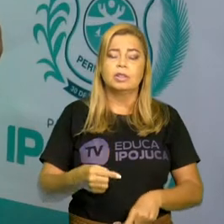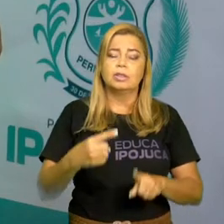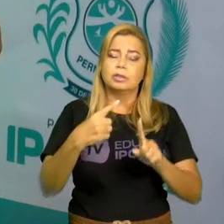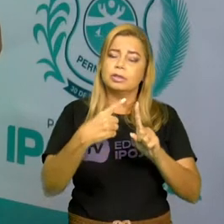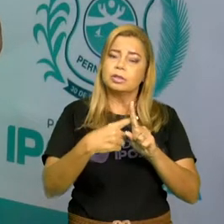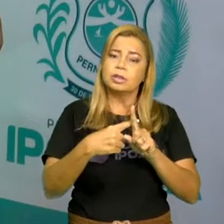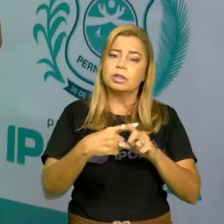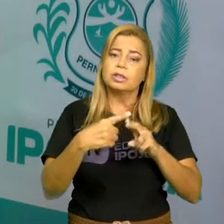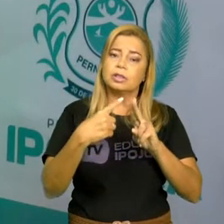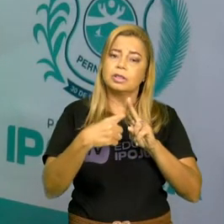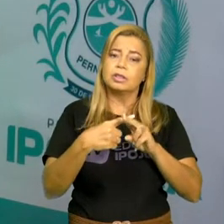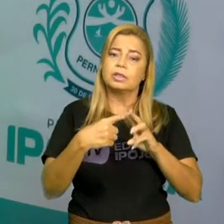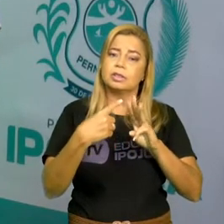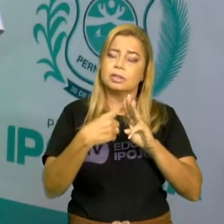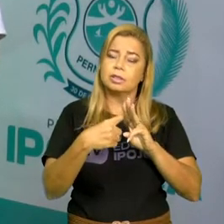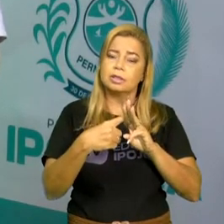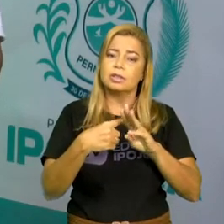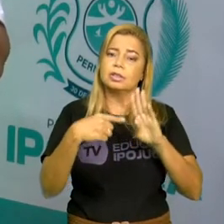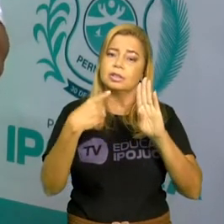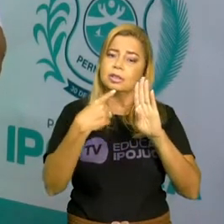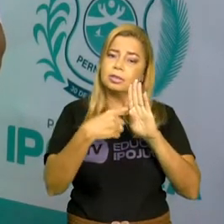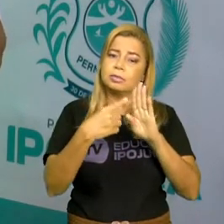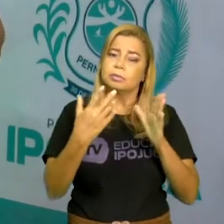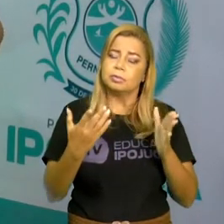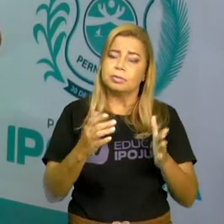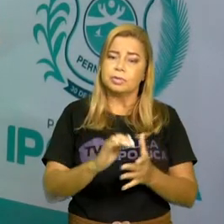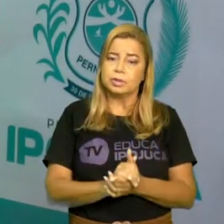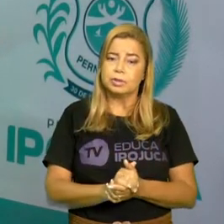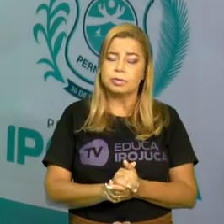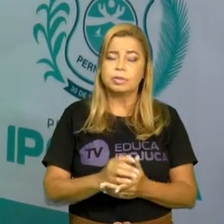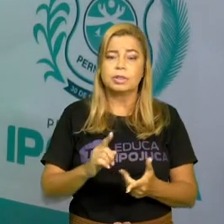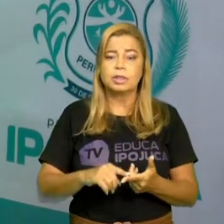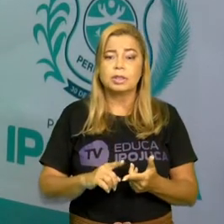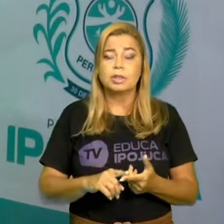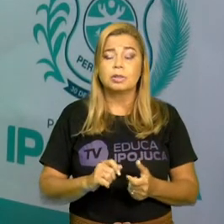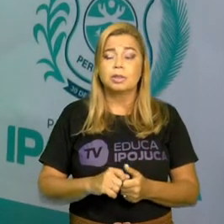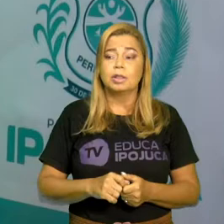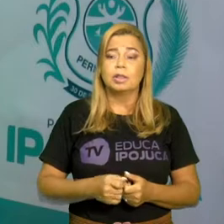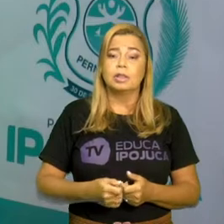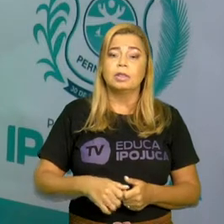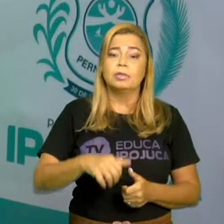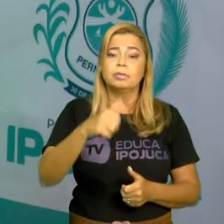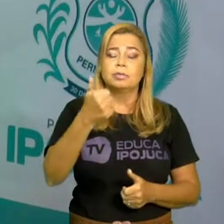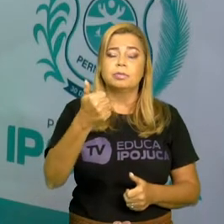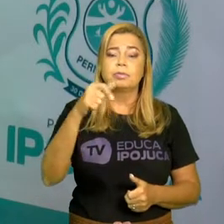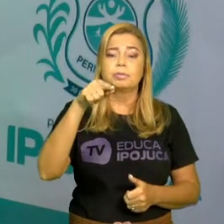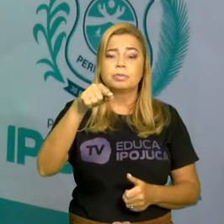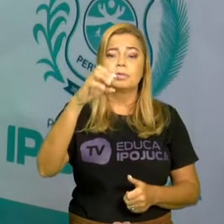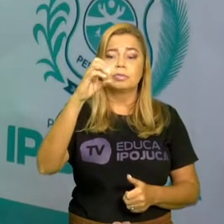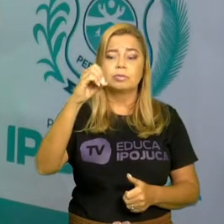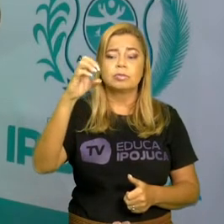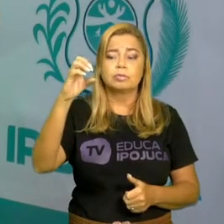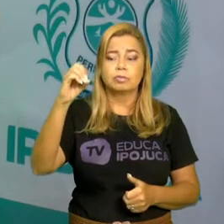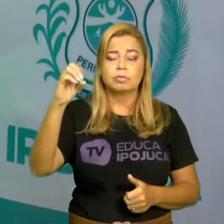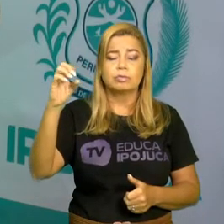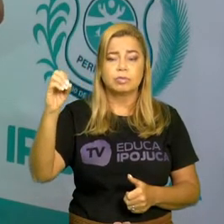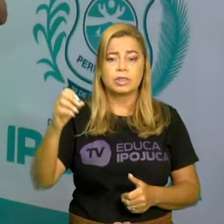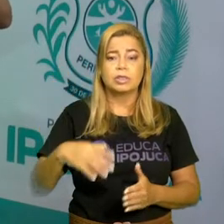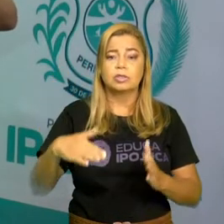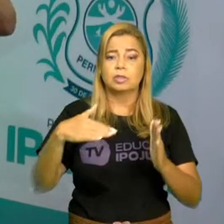a unidade de milhar 9 mil porque se a gente já tem 10 unidades já tem uma dezena